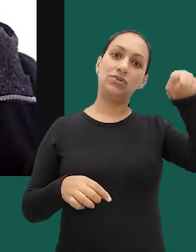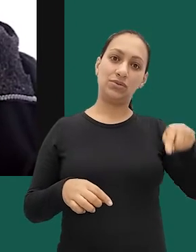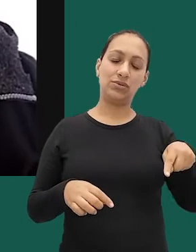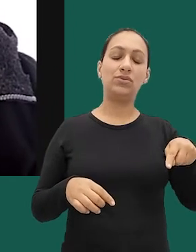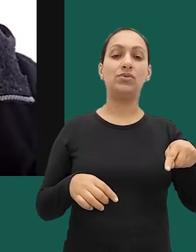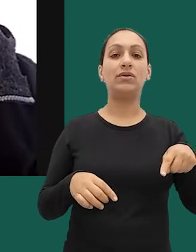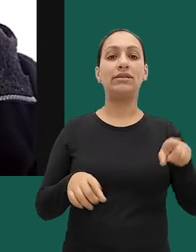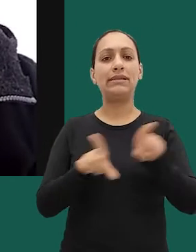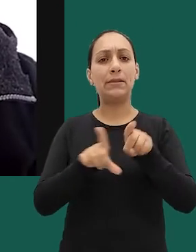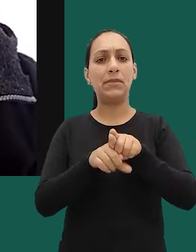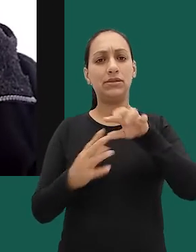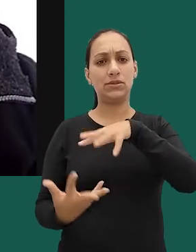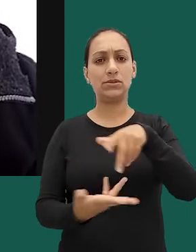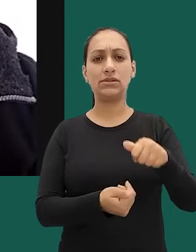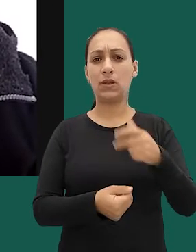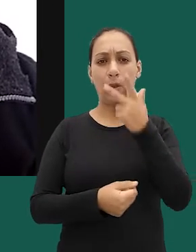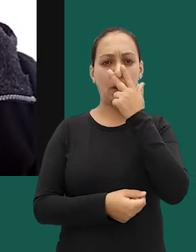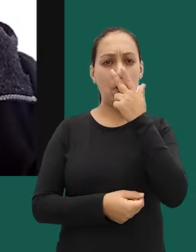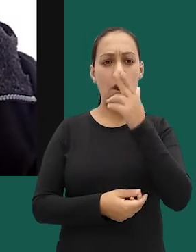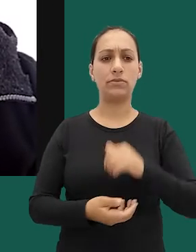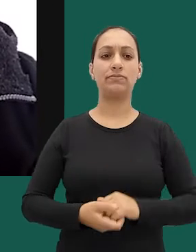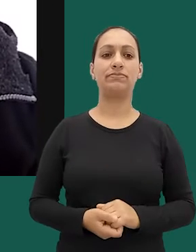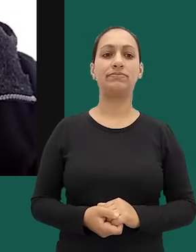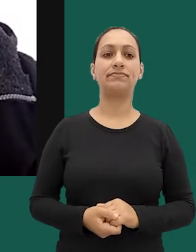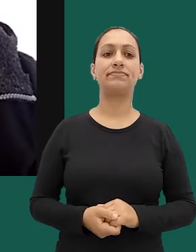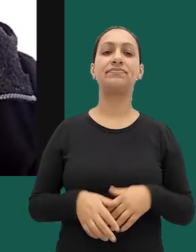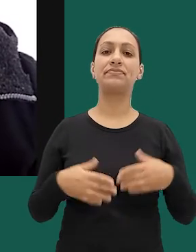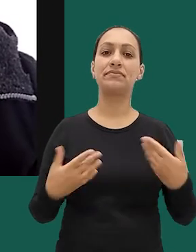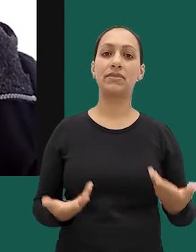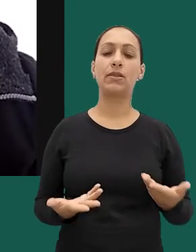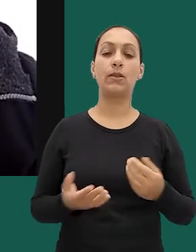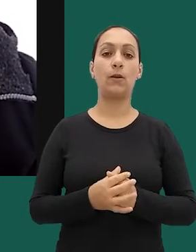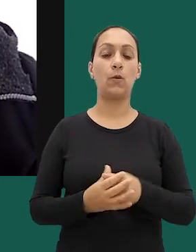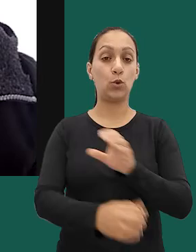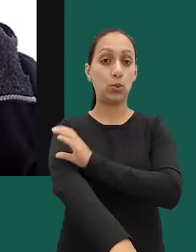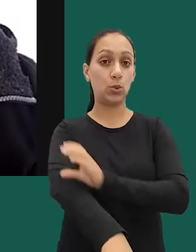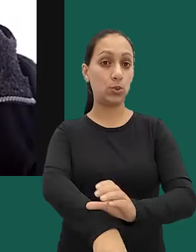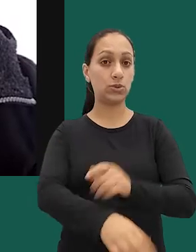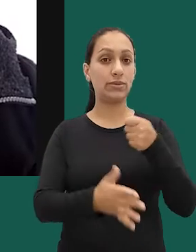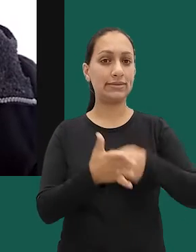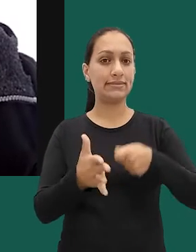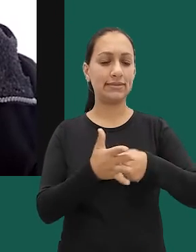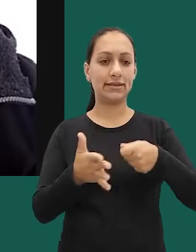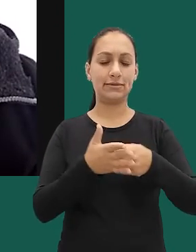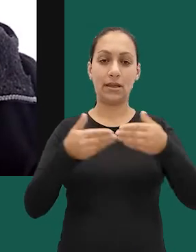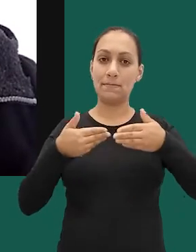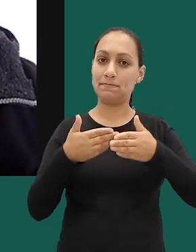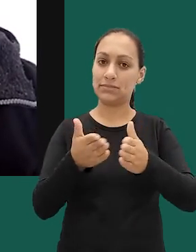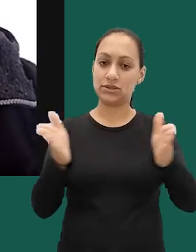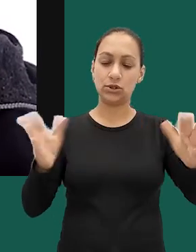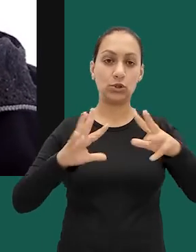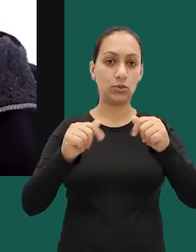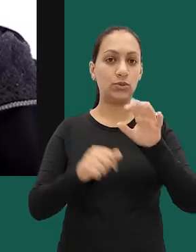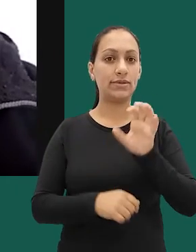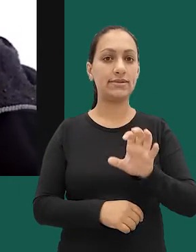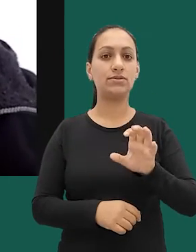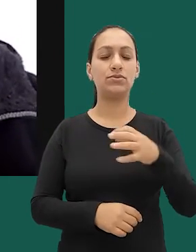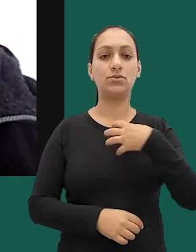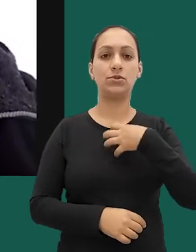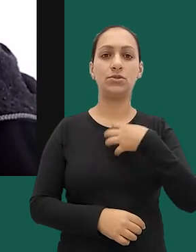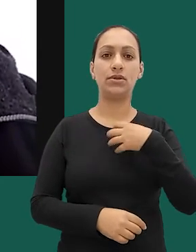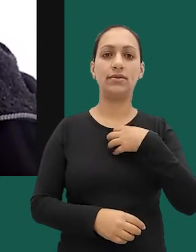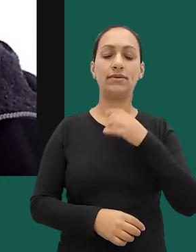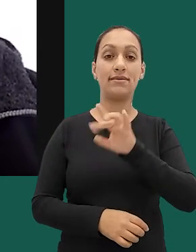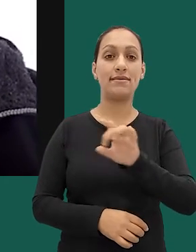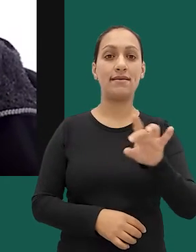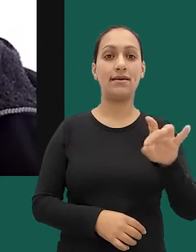e na internacionalização é a mesma coisa. Então, é um curso que tenta abranger tudo isso e de uma forma que cada